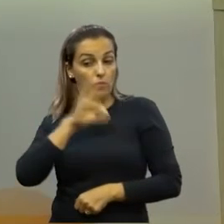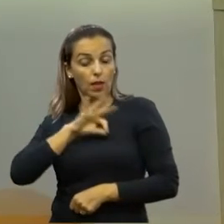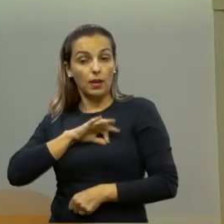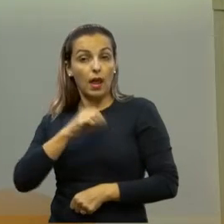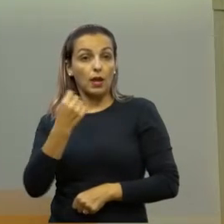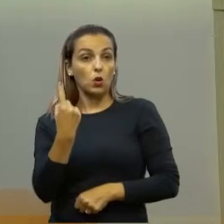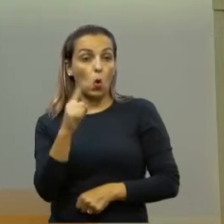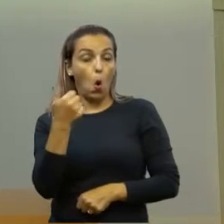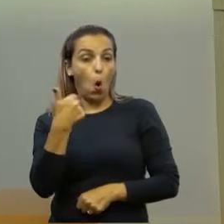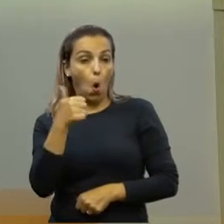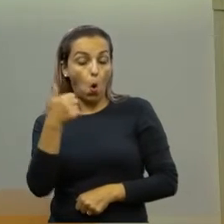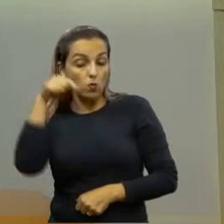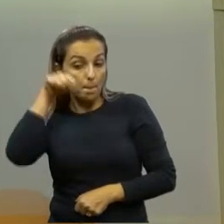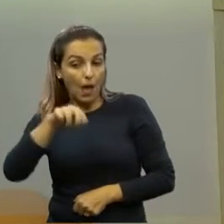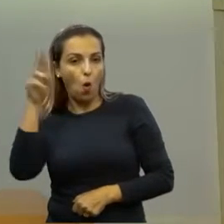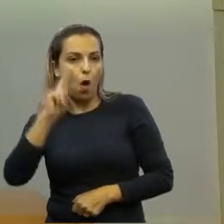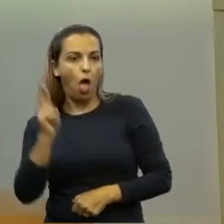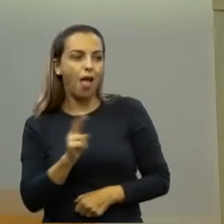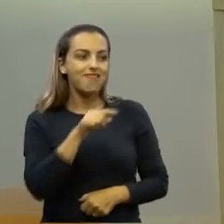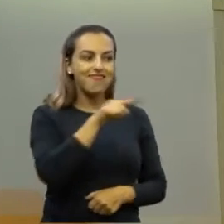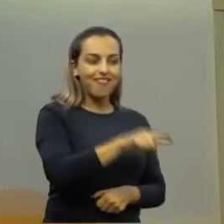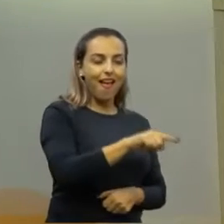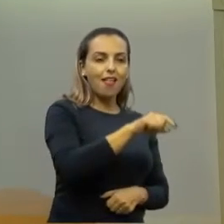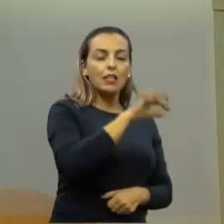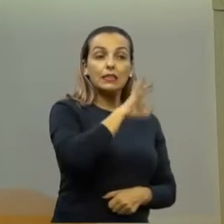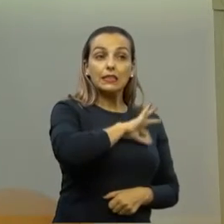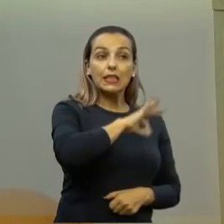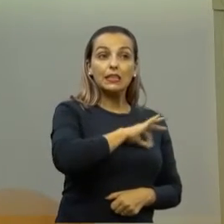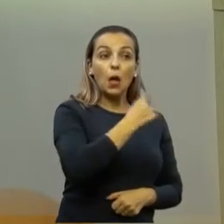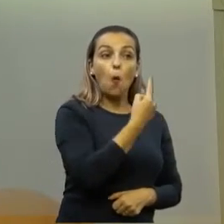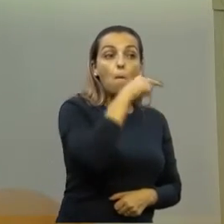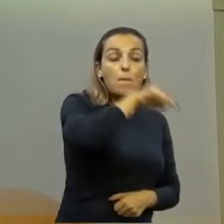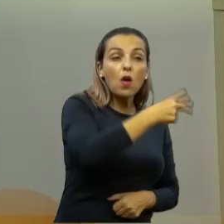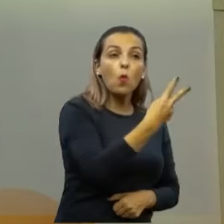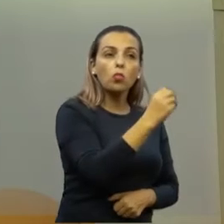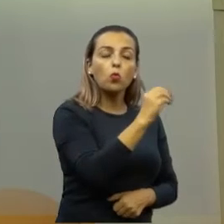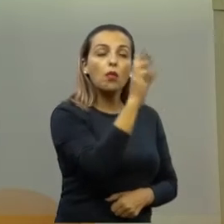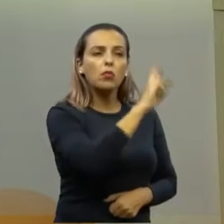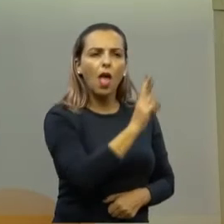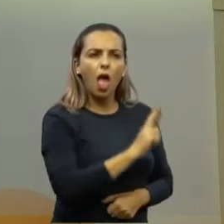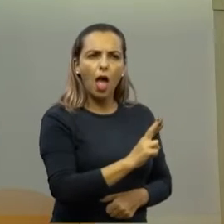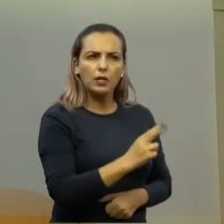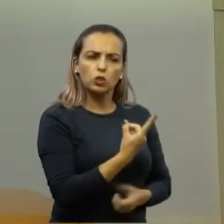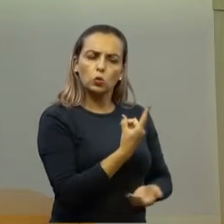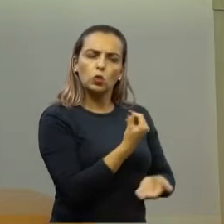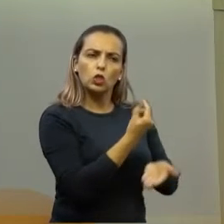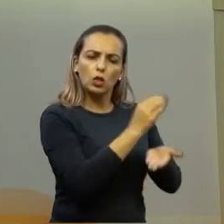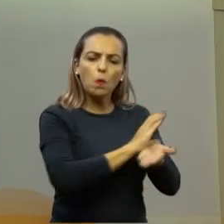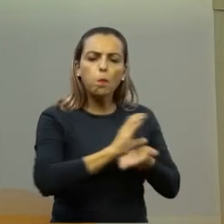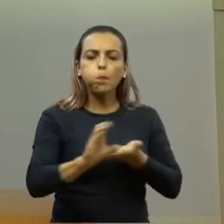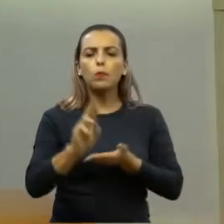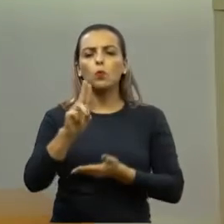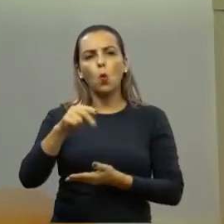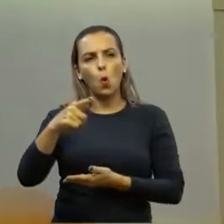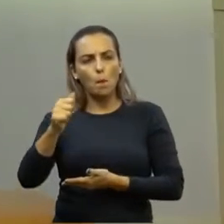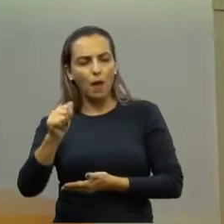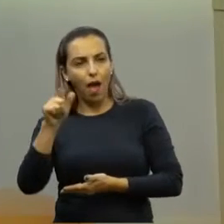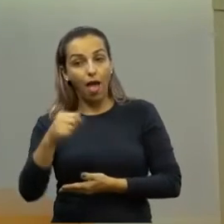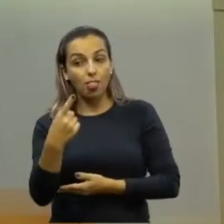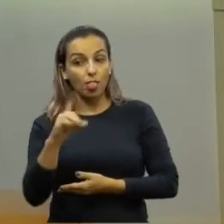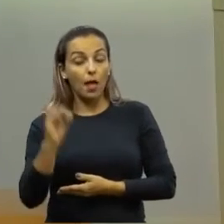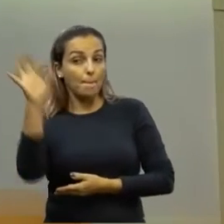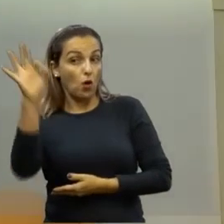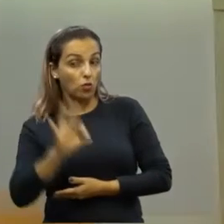e a ela um 1200 o restante do salário era enviado a upas que já tinha 10 por cento para